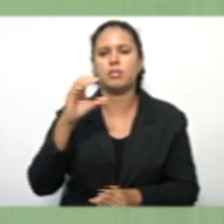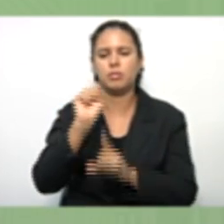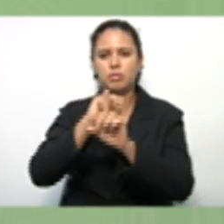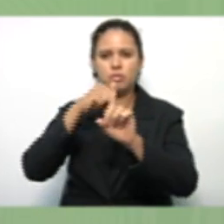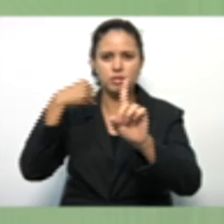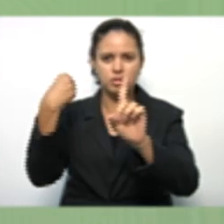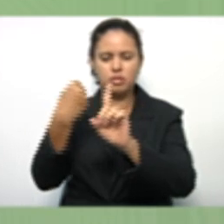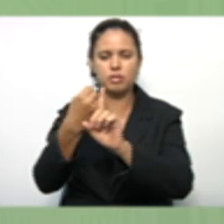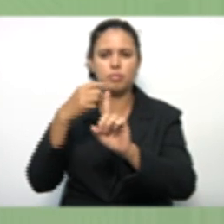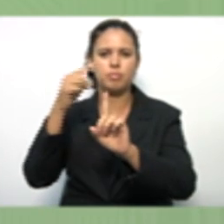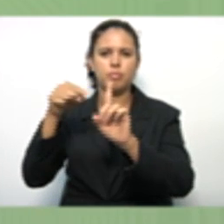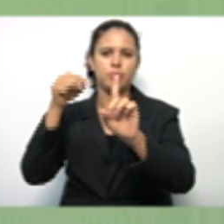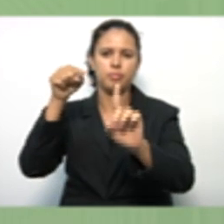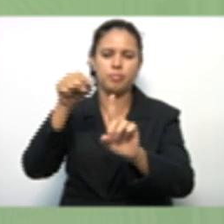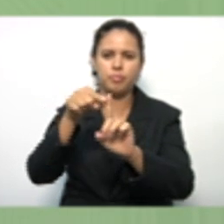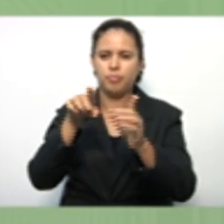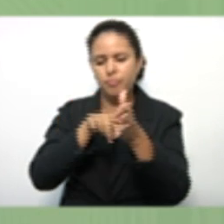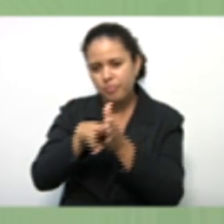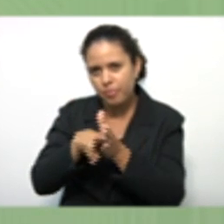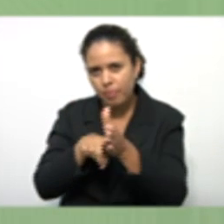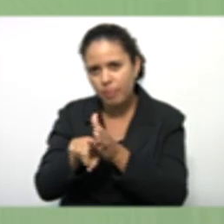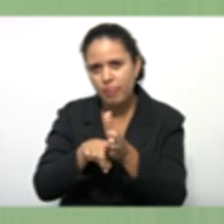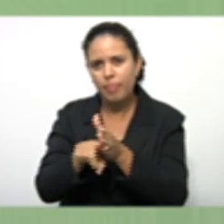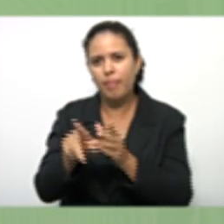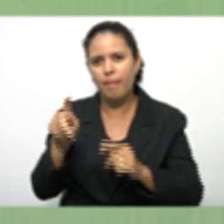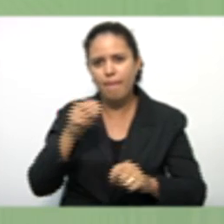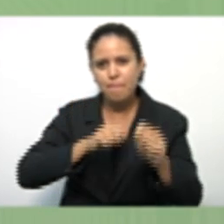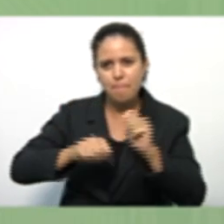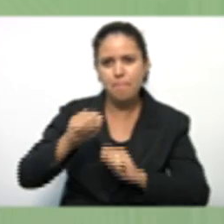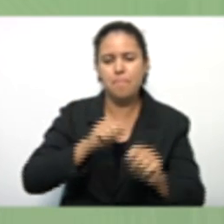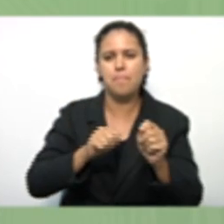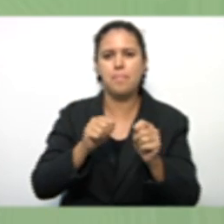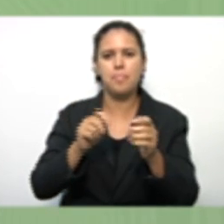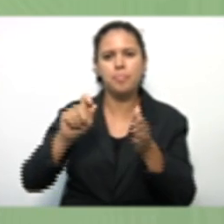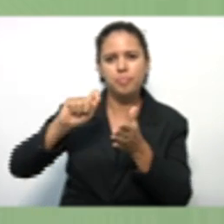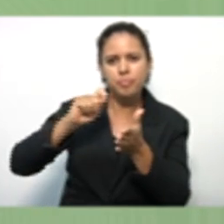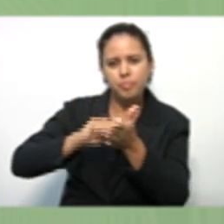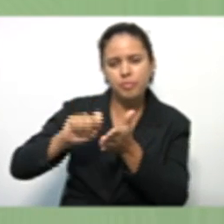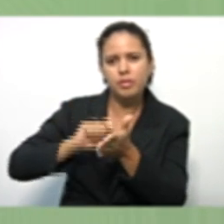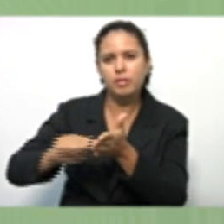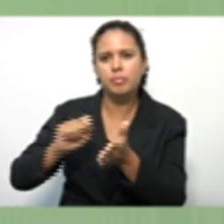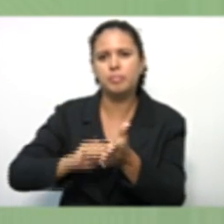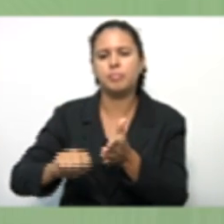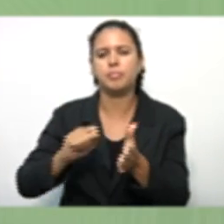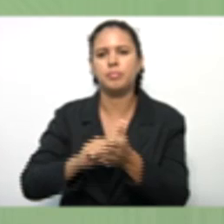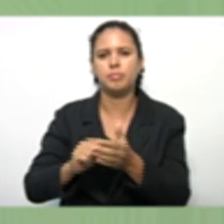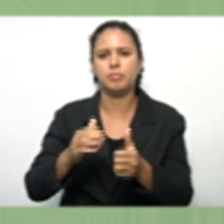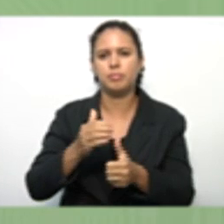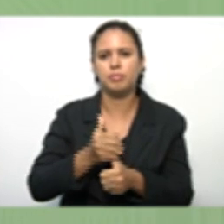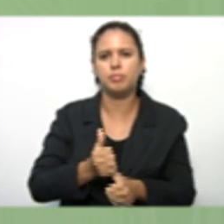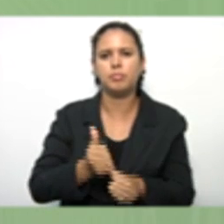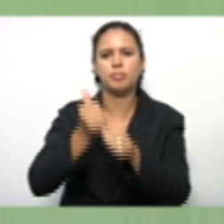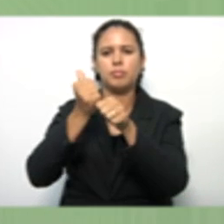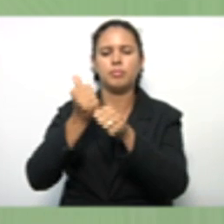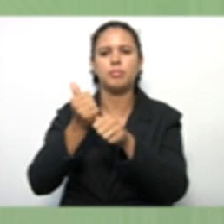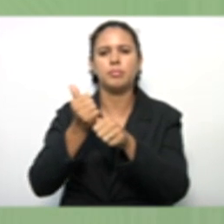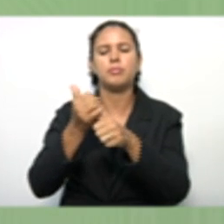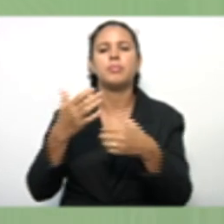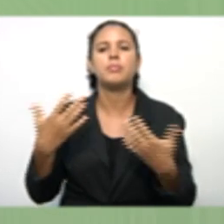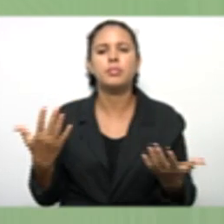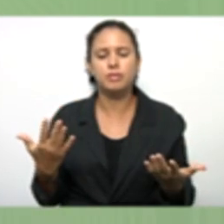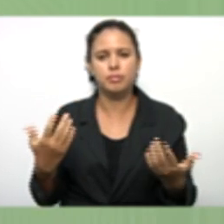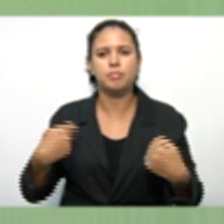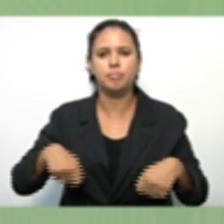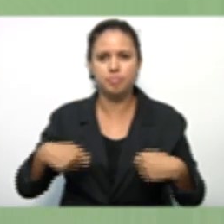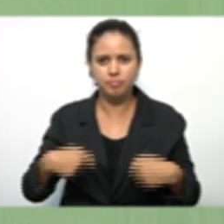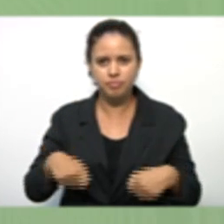tem por objetivo analisar, controlar e registrar o patrimônio das aziendas. Lembra que falamos aqui?